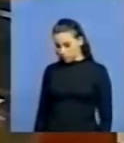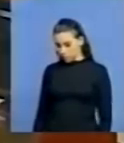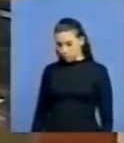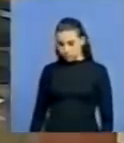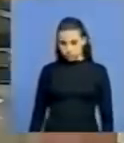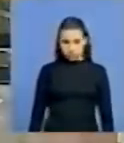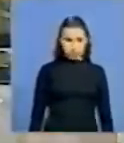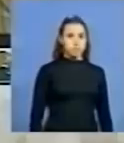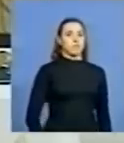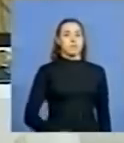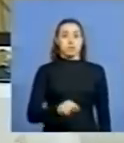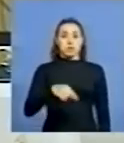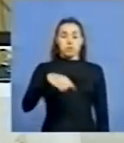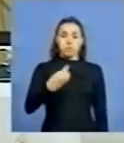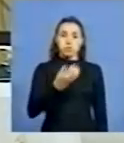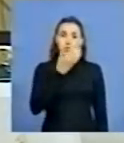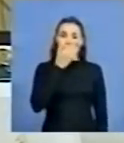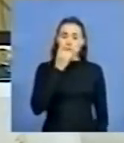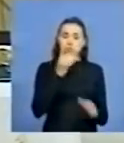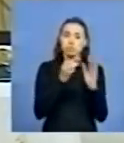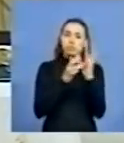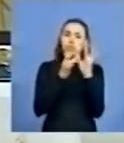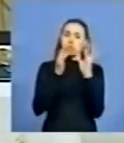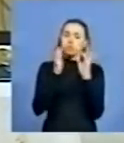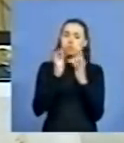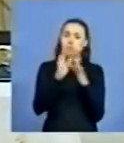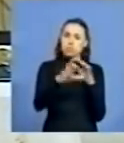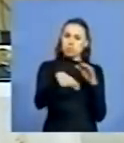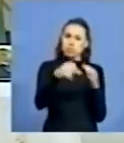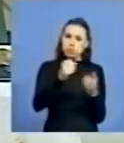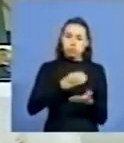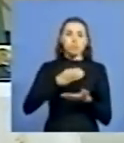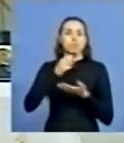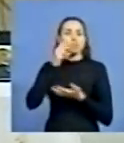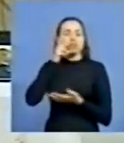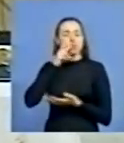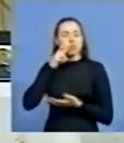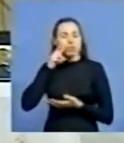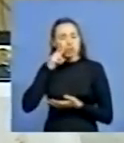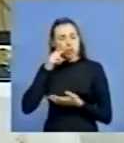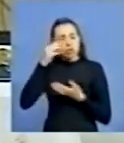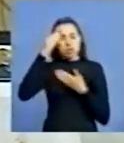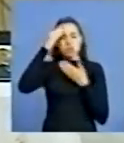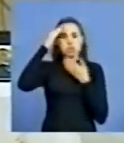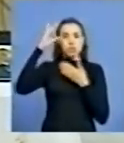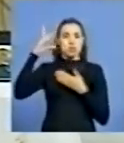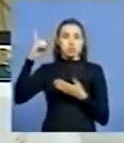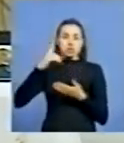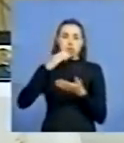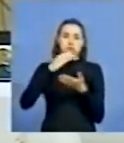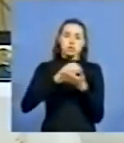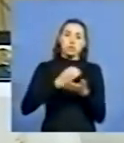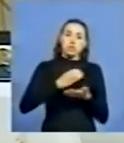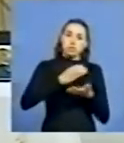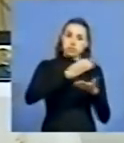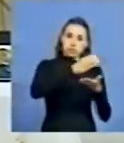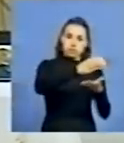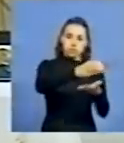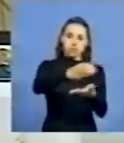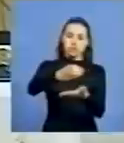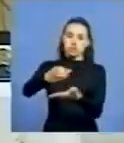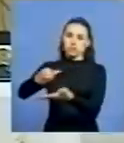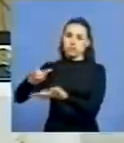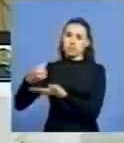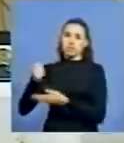Do mesmo modo, ao fim da ceia, Jesus tomou cálice em suas mãos, deu graças novamente, e eu